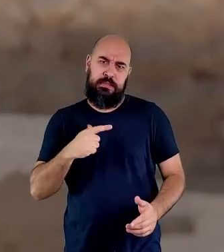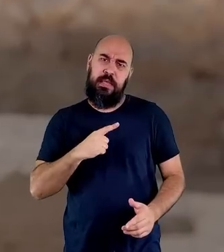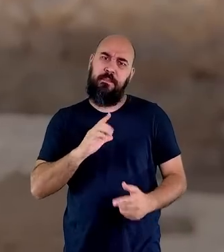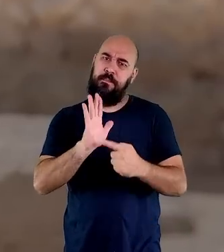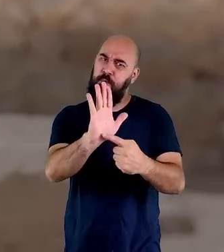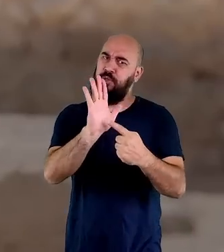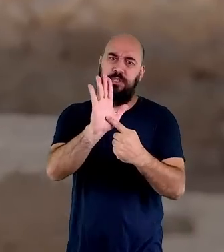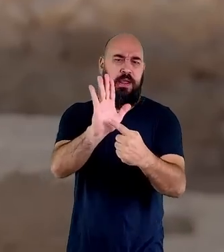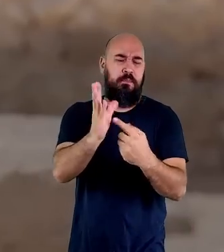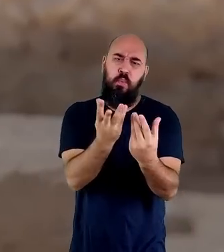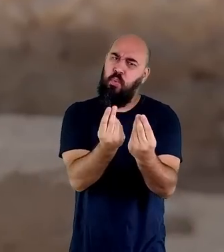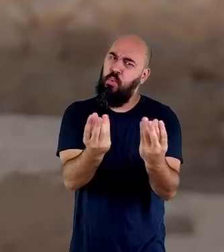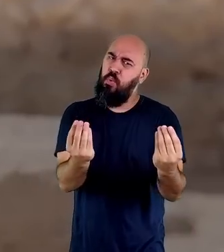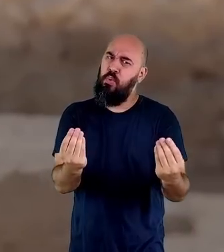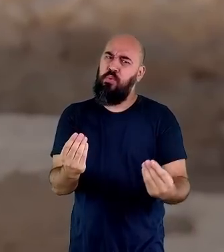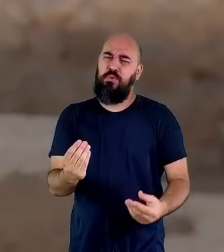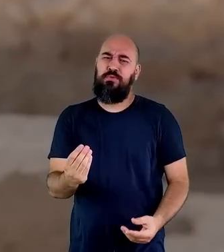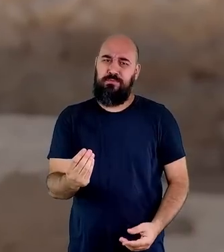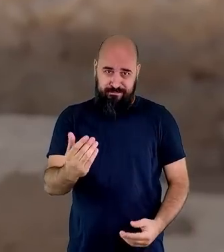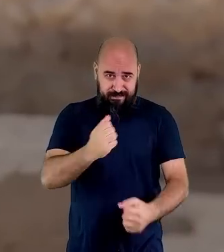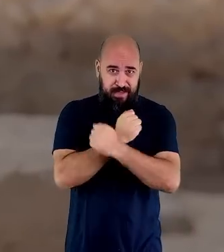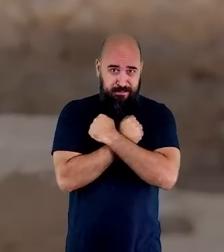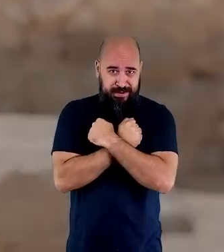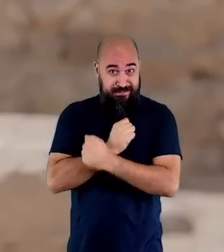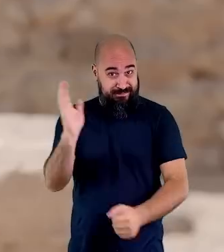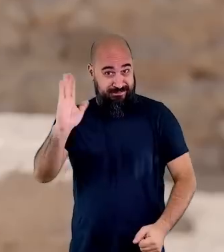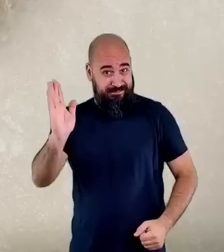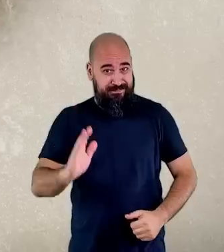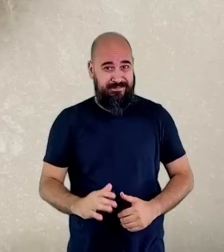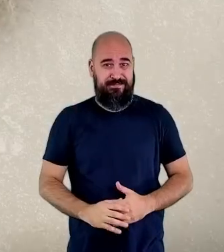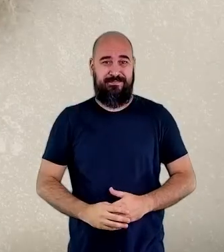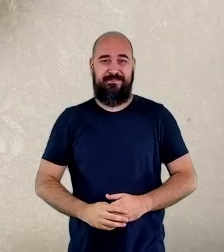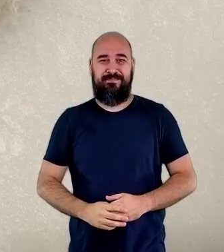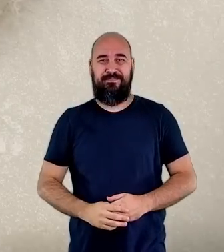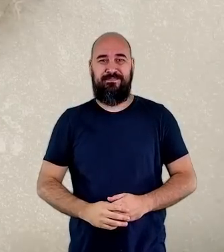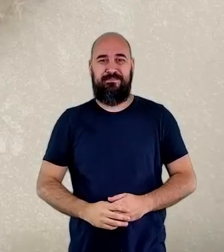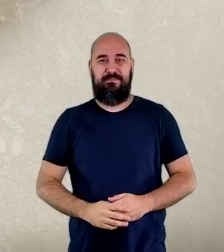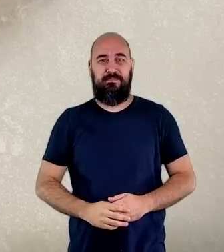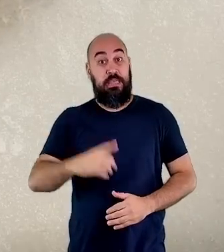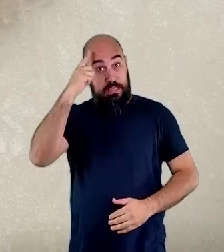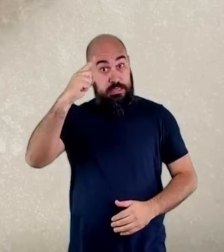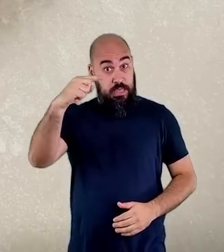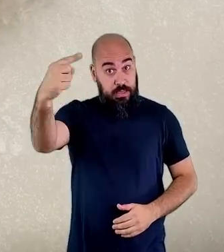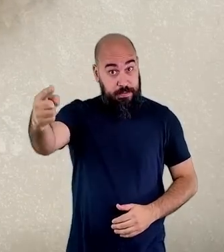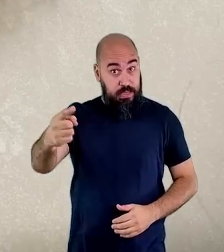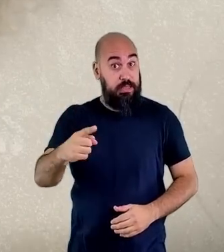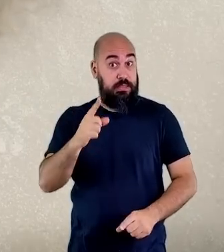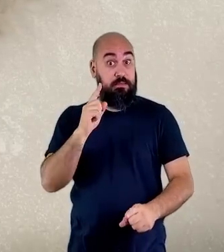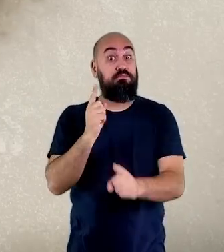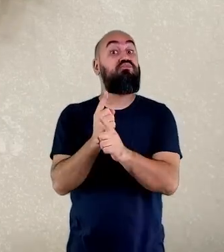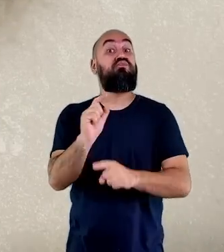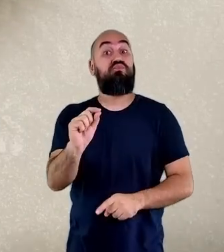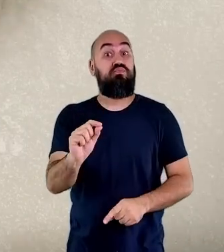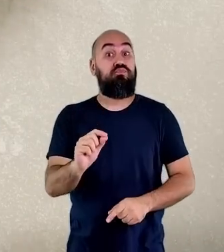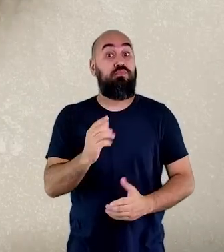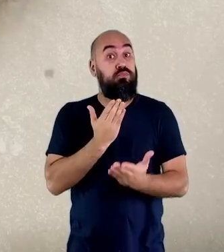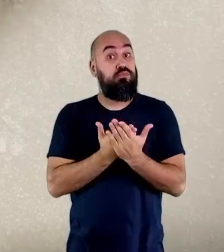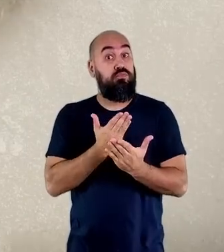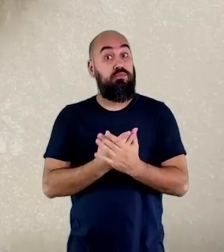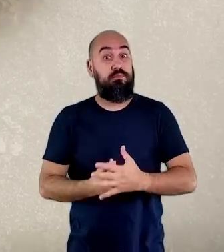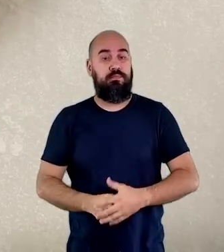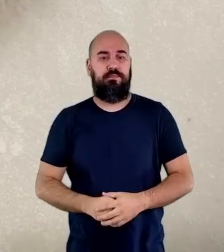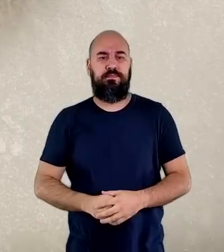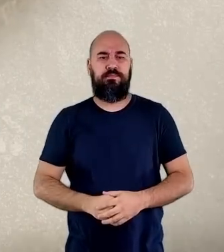de Israel até o Brasil. Um grande abraço e até lá! Semana que vem, no Evidências. Aliás, se tem 2